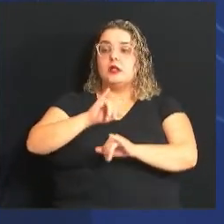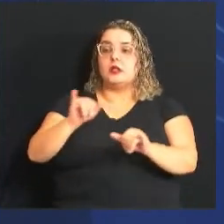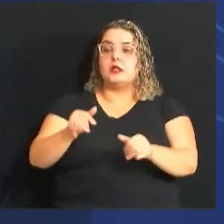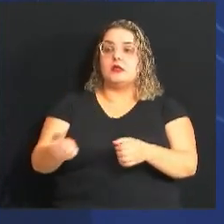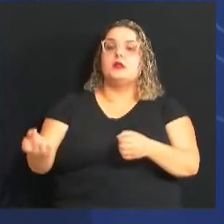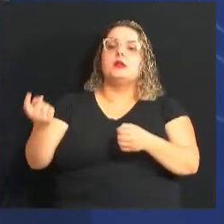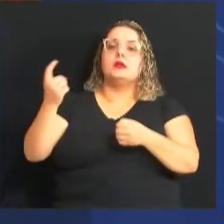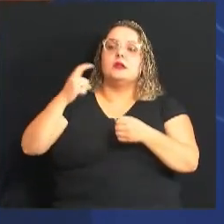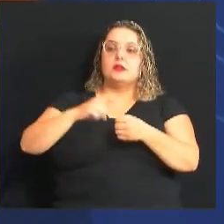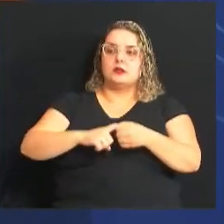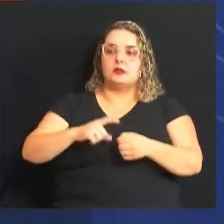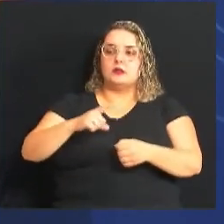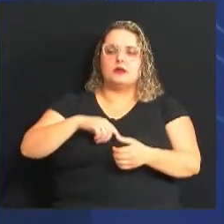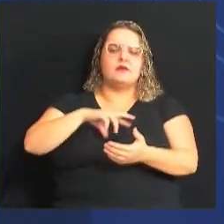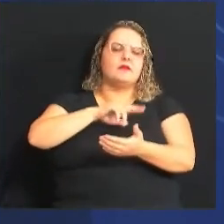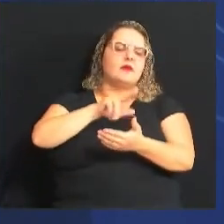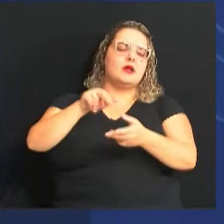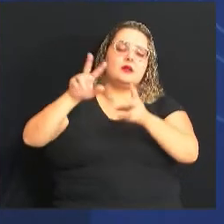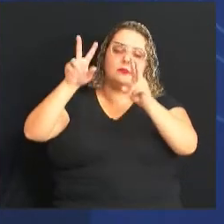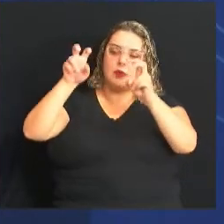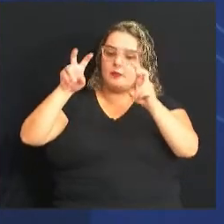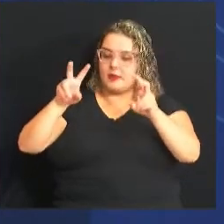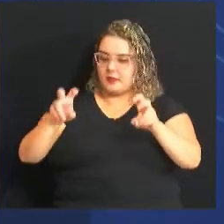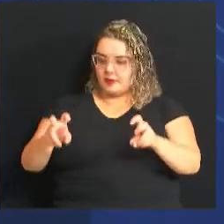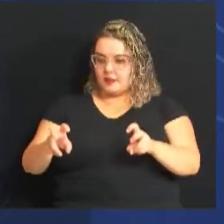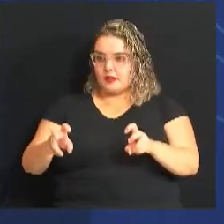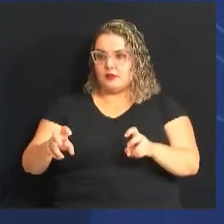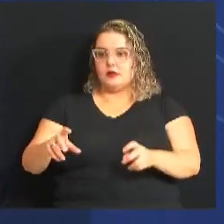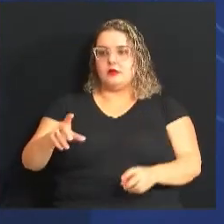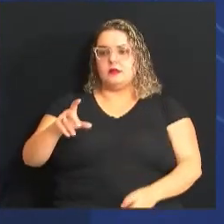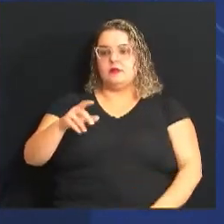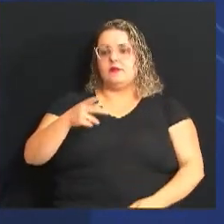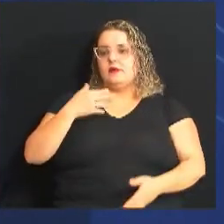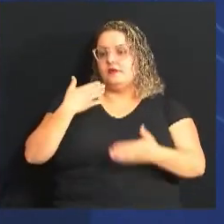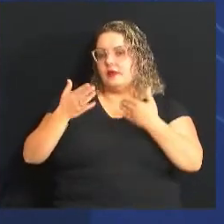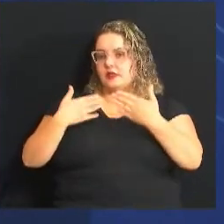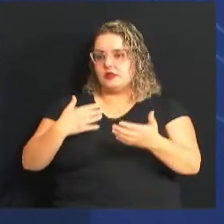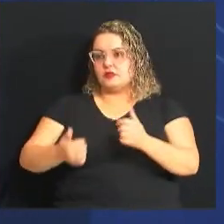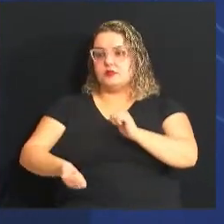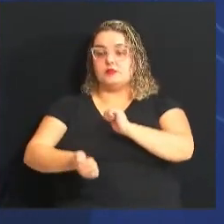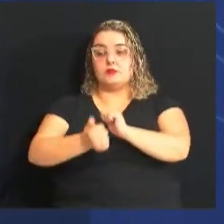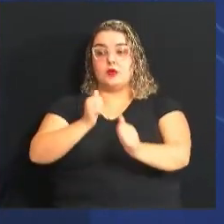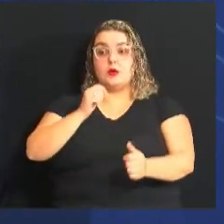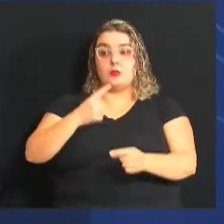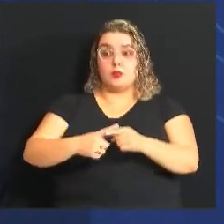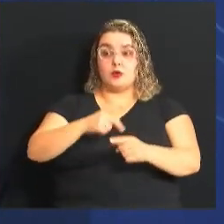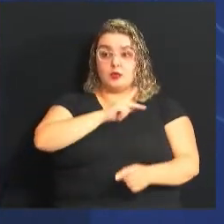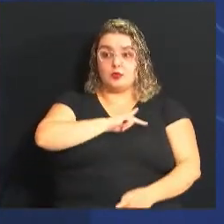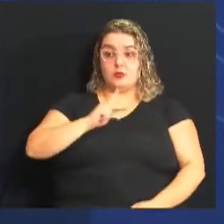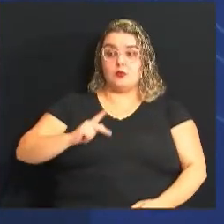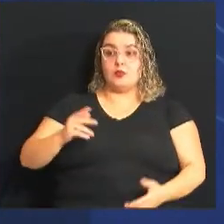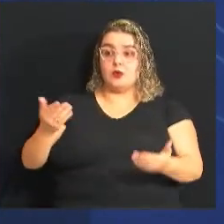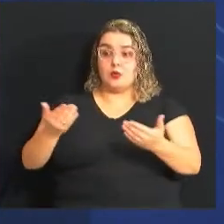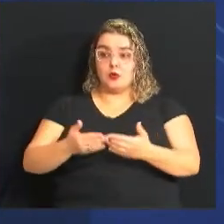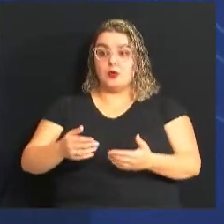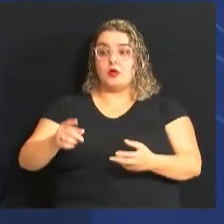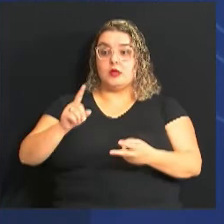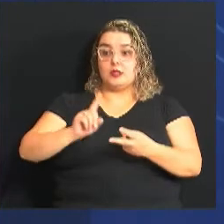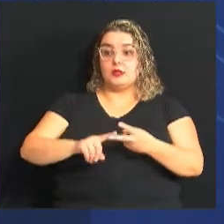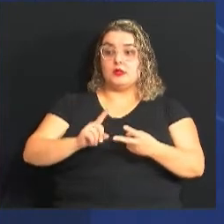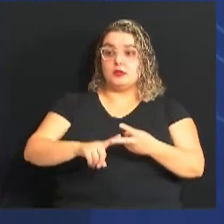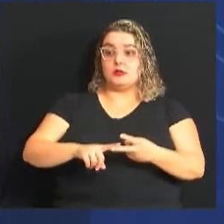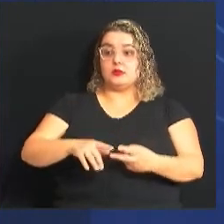e na volta tem muitos assuntos para gente abordar ainda e já falar de esporte porque a Ponte Preta entra em campo hoje tem o nosso